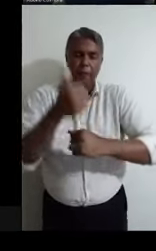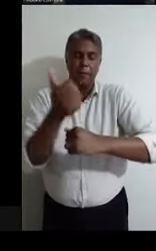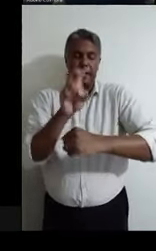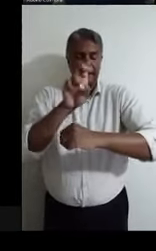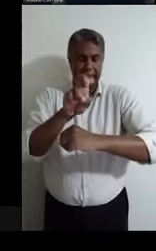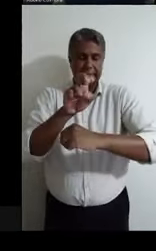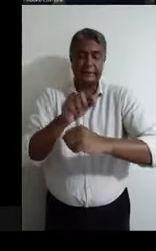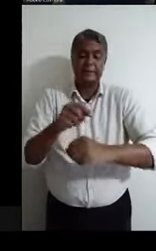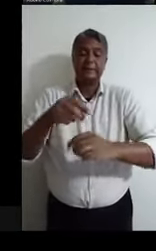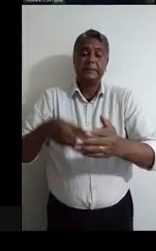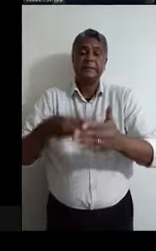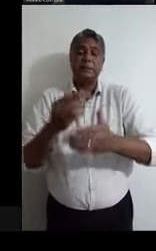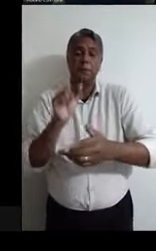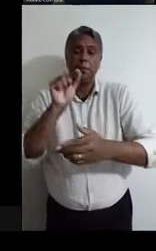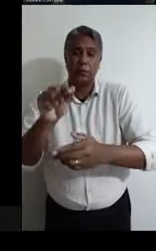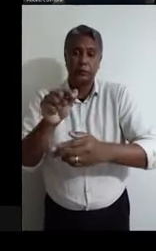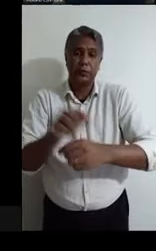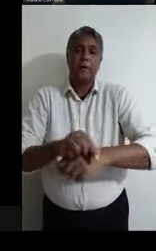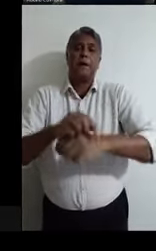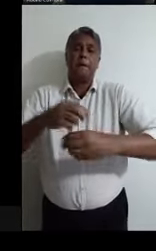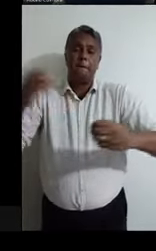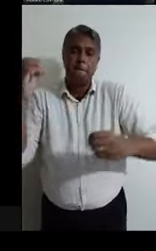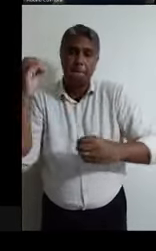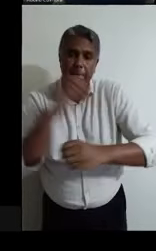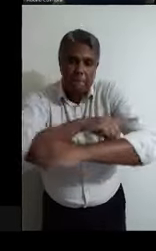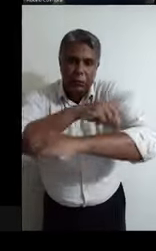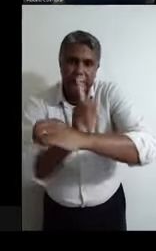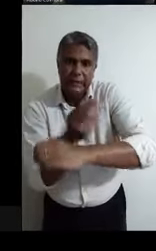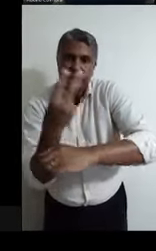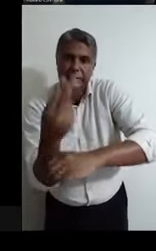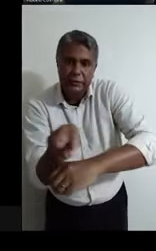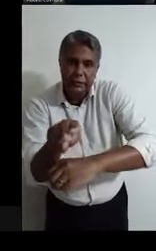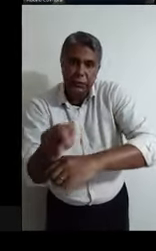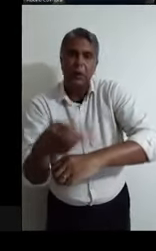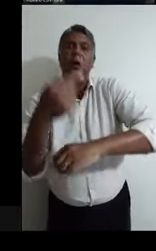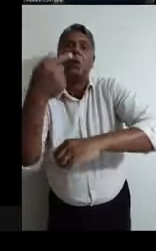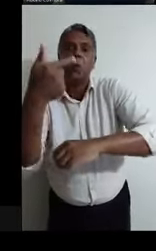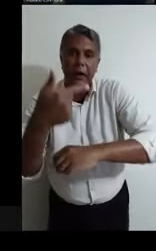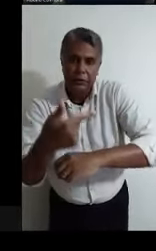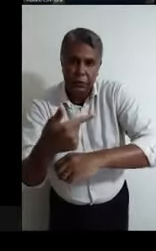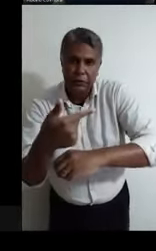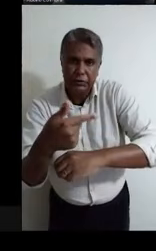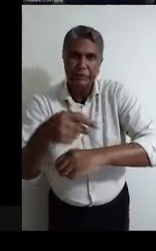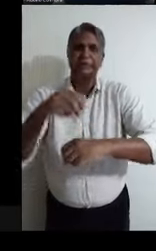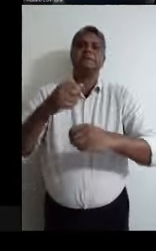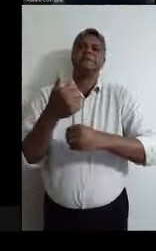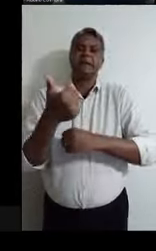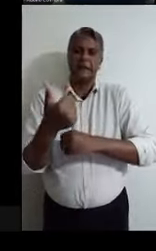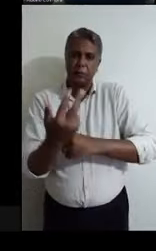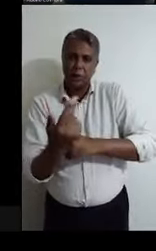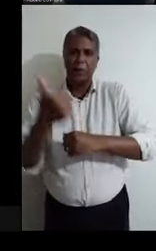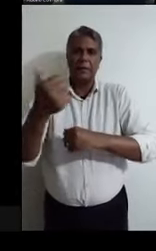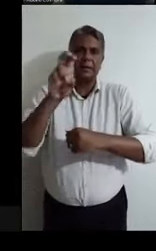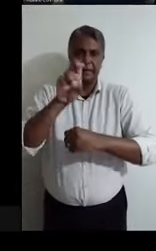tempo igual a 2, velocidade igual a 20. Repare a tendência linear, né? É claro, essa função do primeiro grau, onde a inclinação